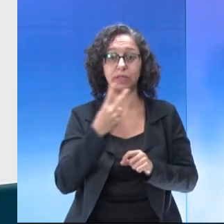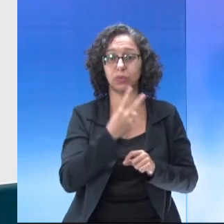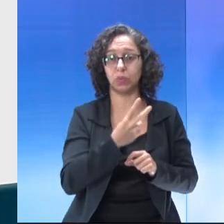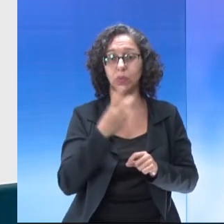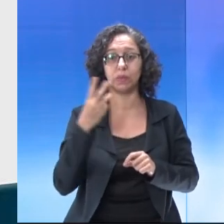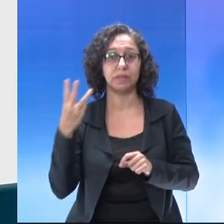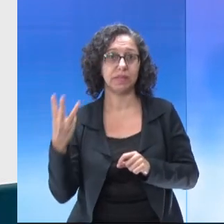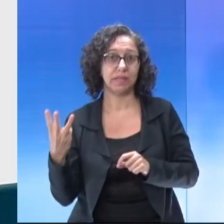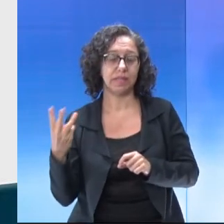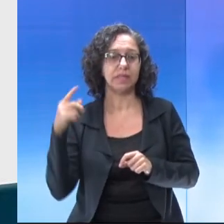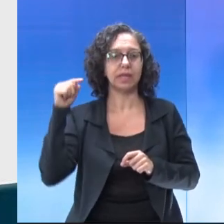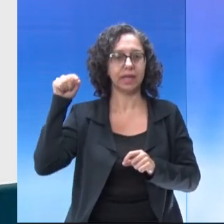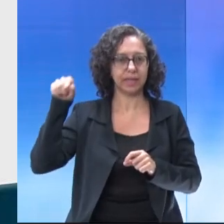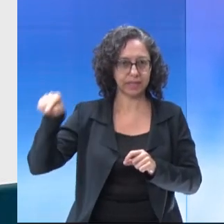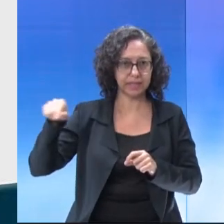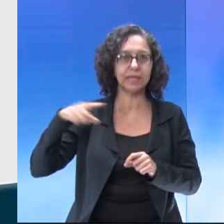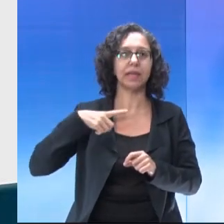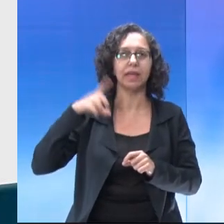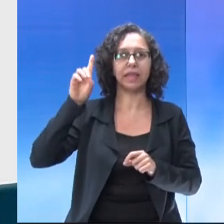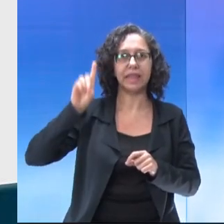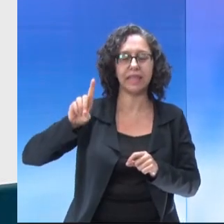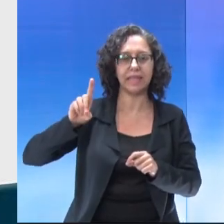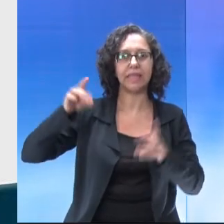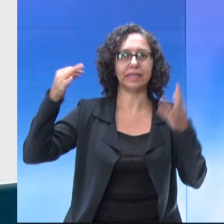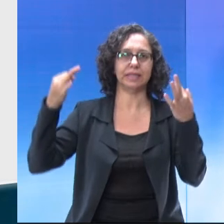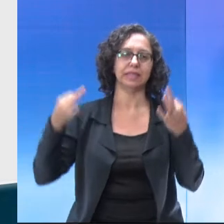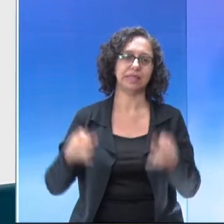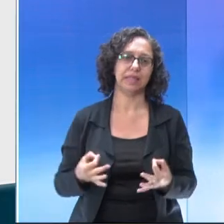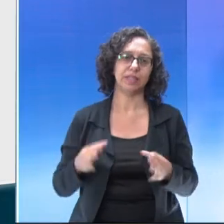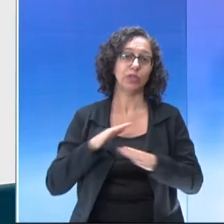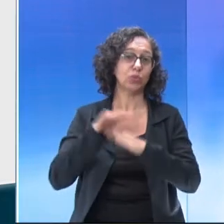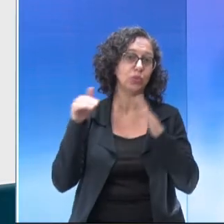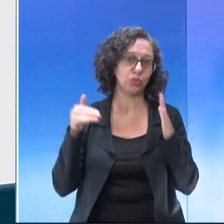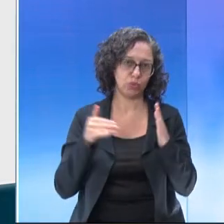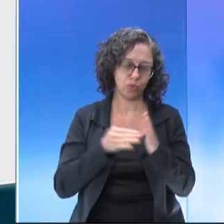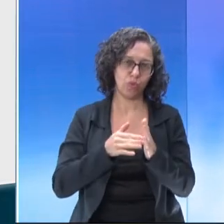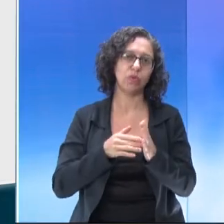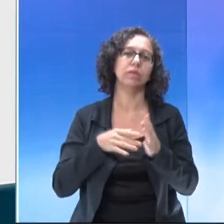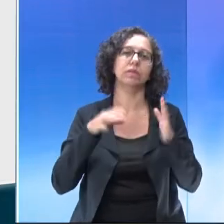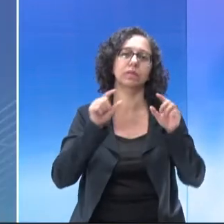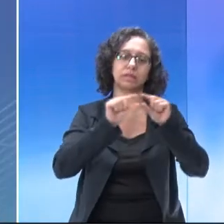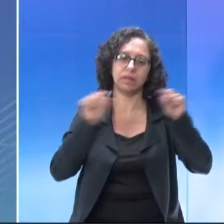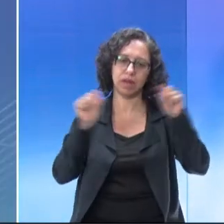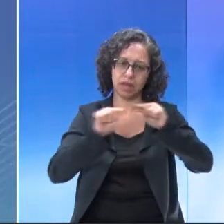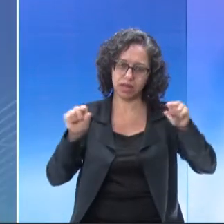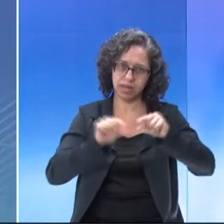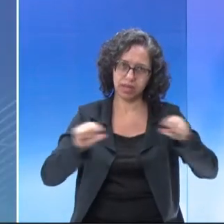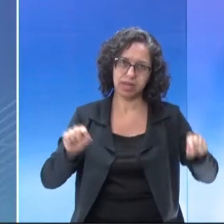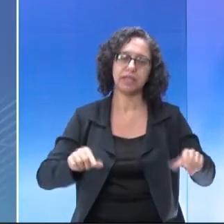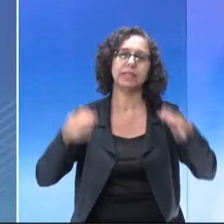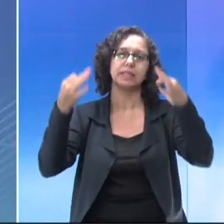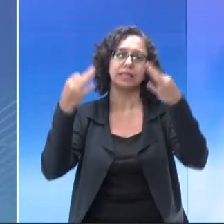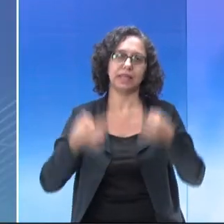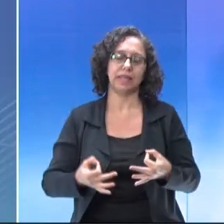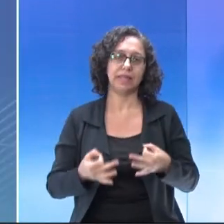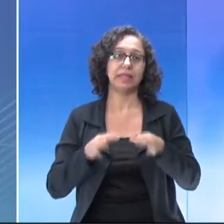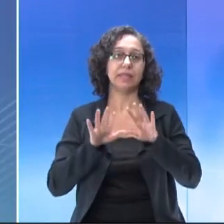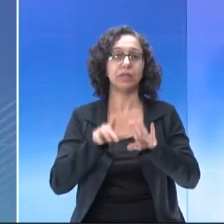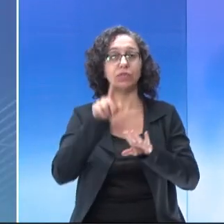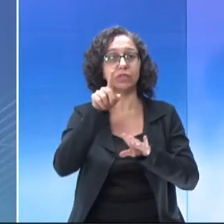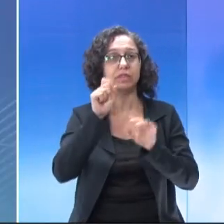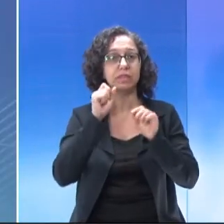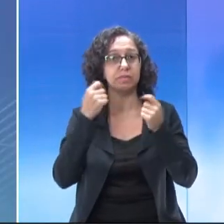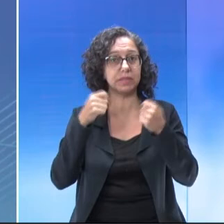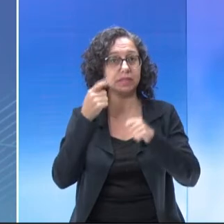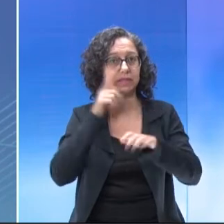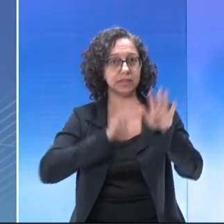ou todas. No caso aí, a letra D, todas as afirmativas estão corretas. Então, a gente tem que observar bastante isso para que